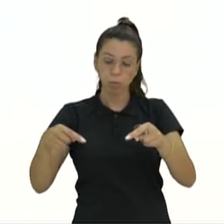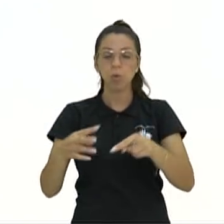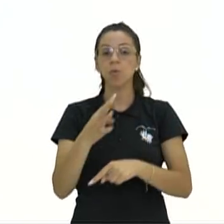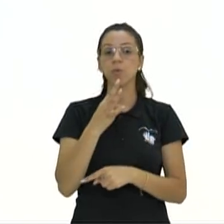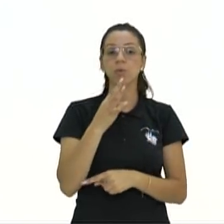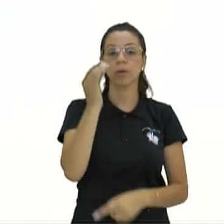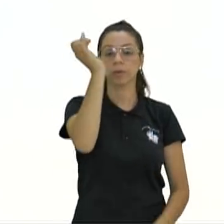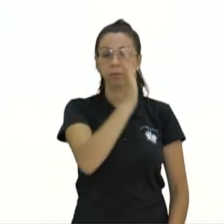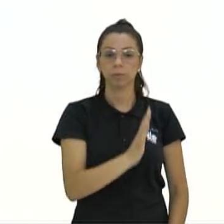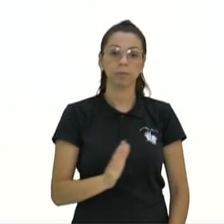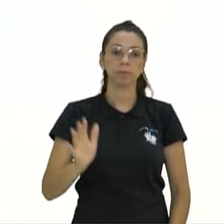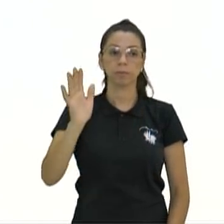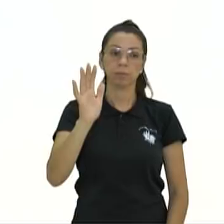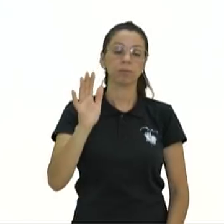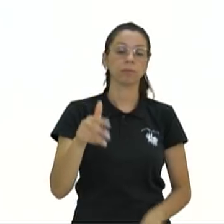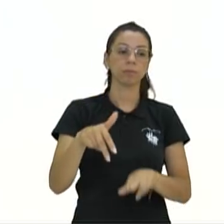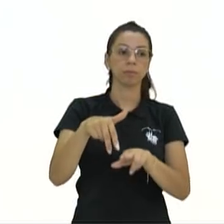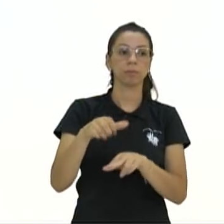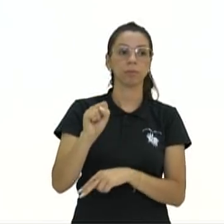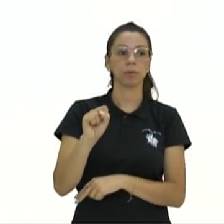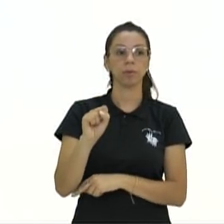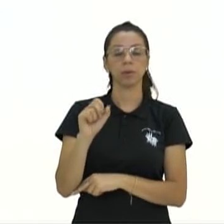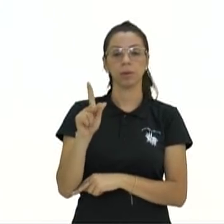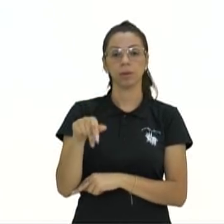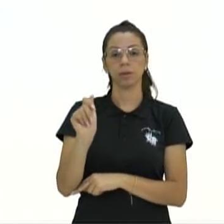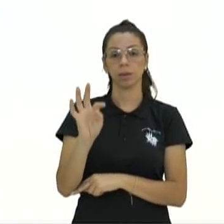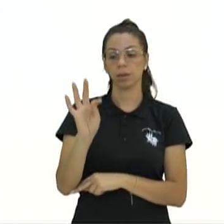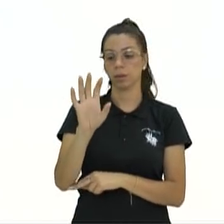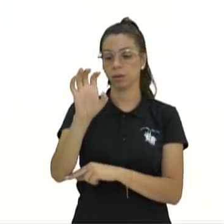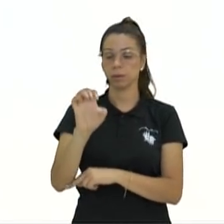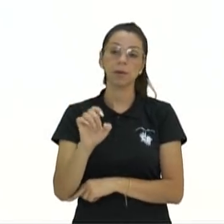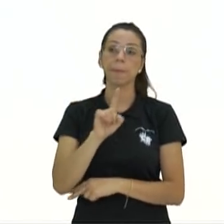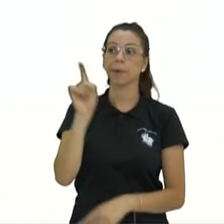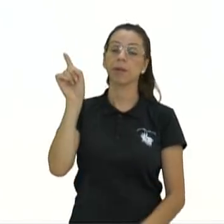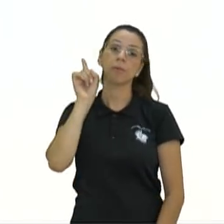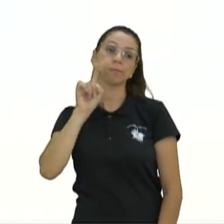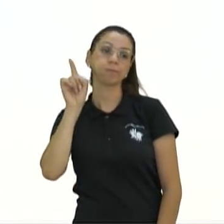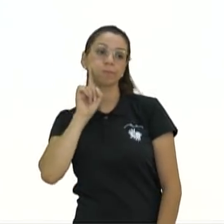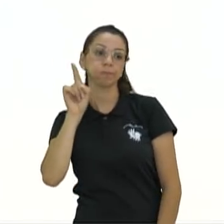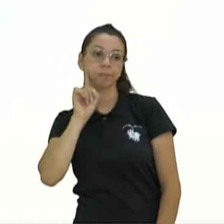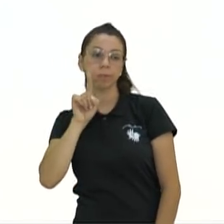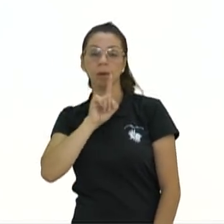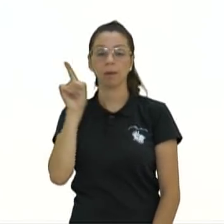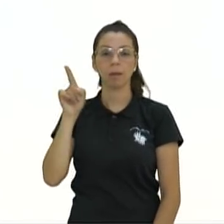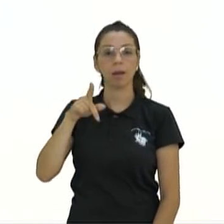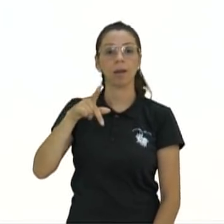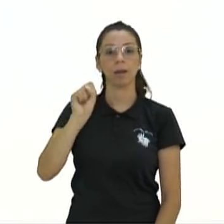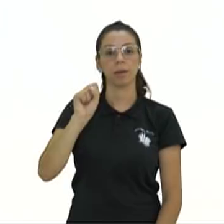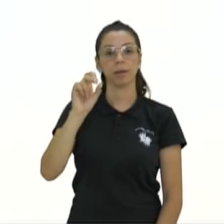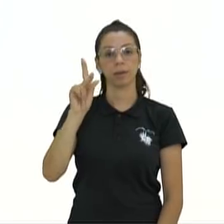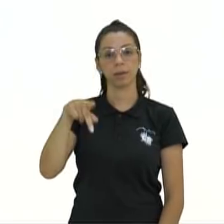como skate, mas nos Estados Unidos ela é chamada de skateboard. Significa